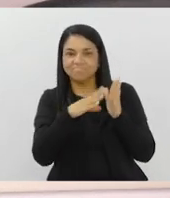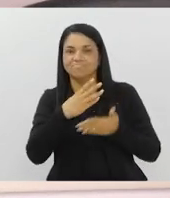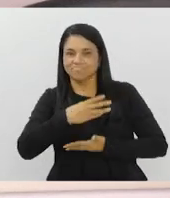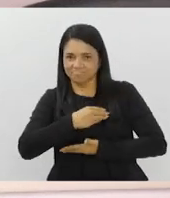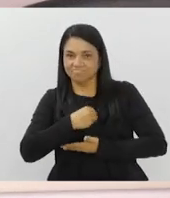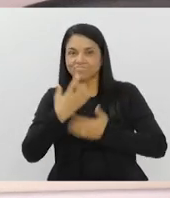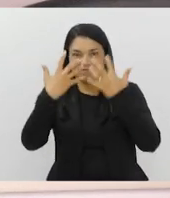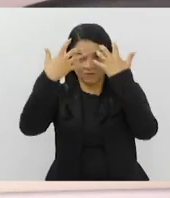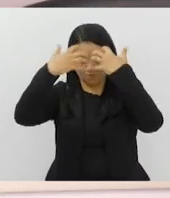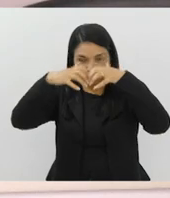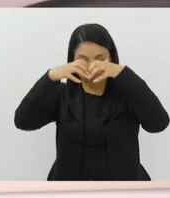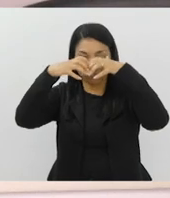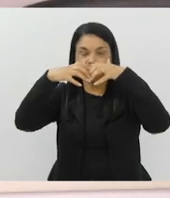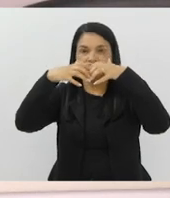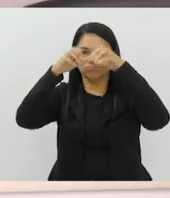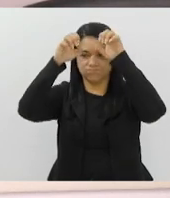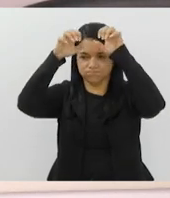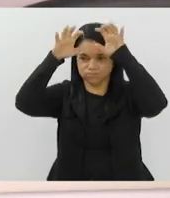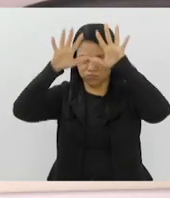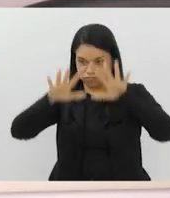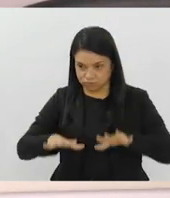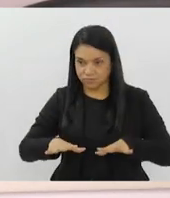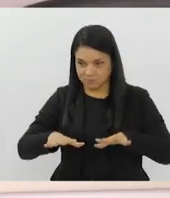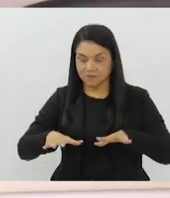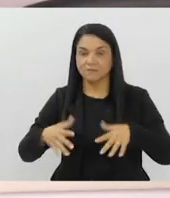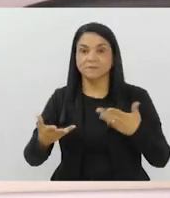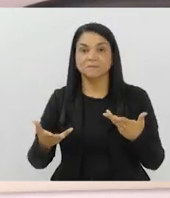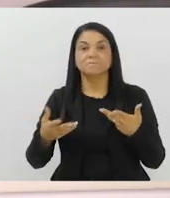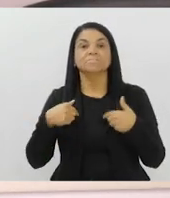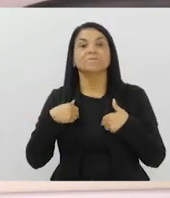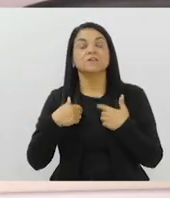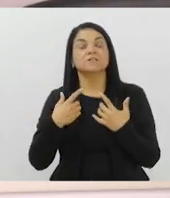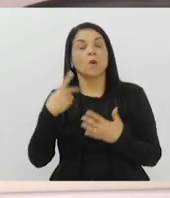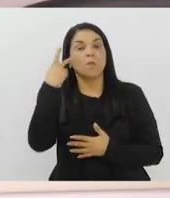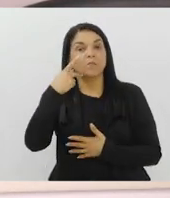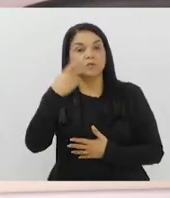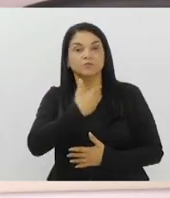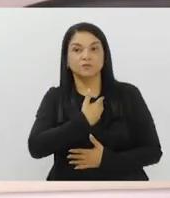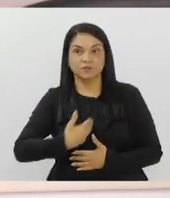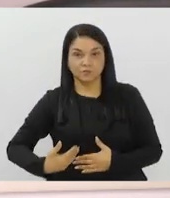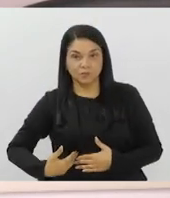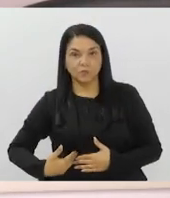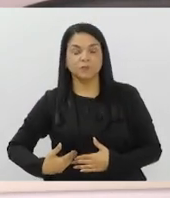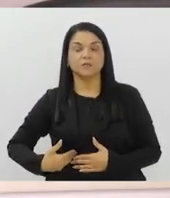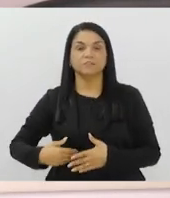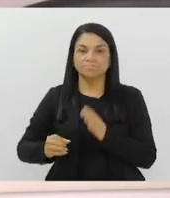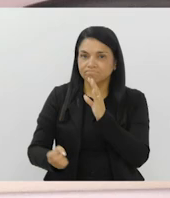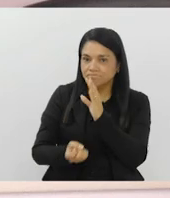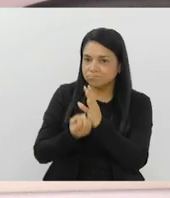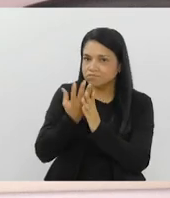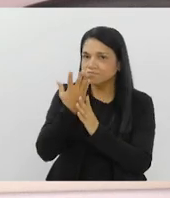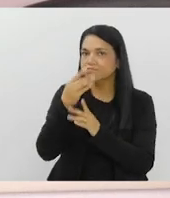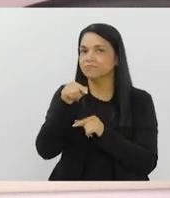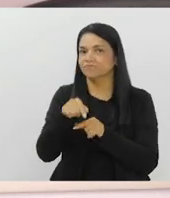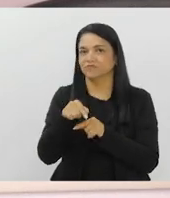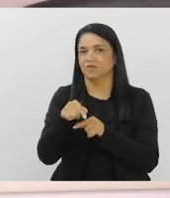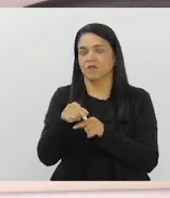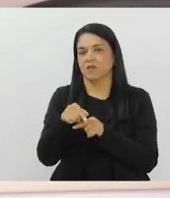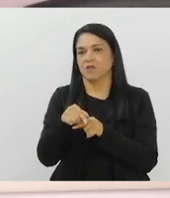de desastres. Então, são políticas públicas que a gente está construindo. Elas não se